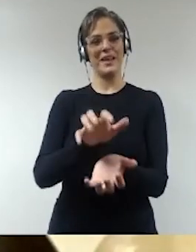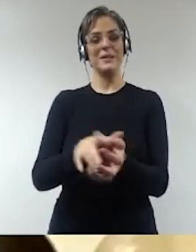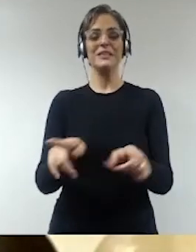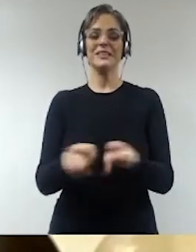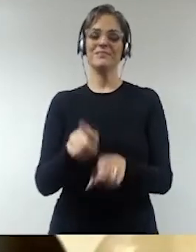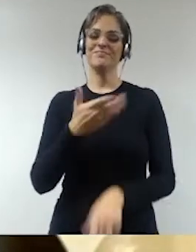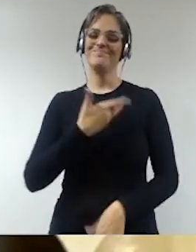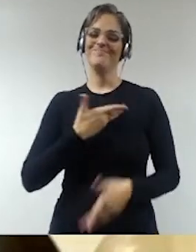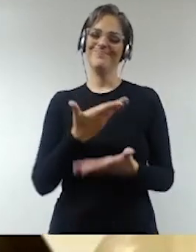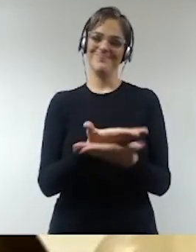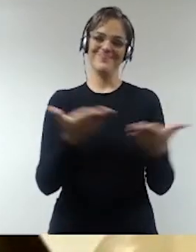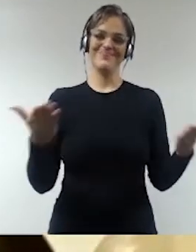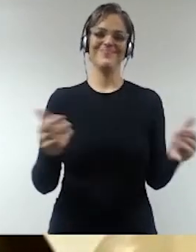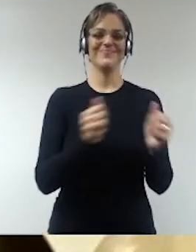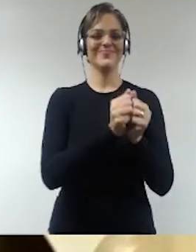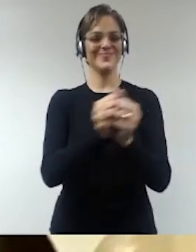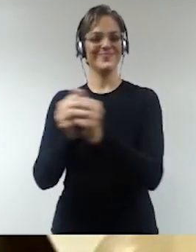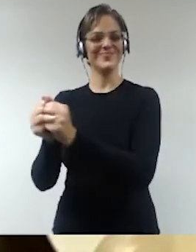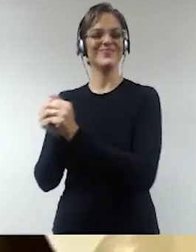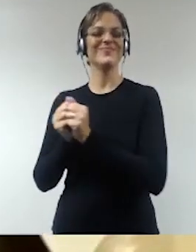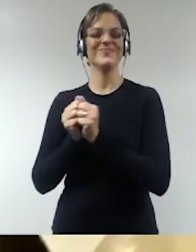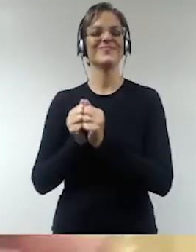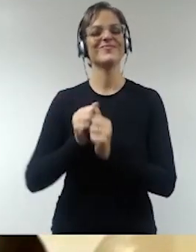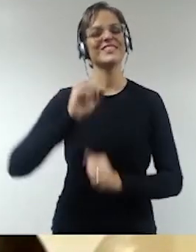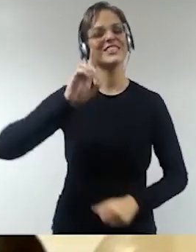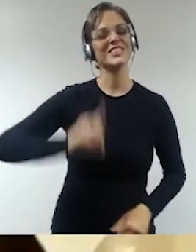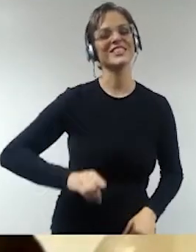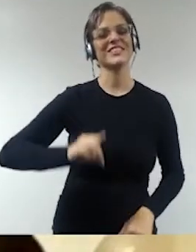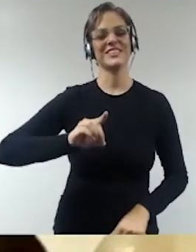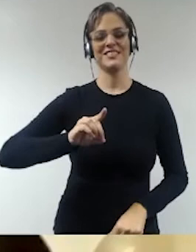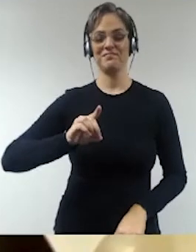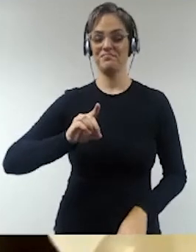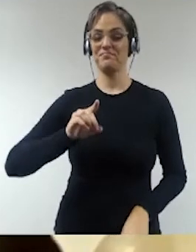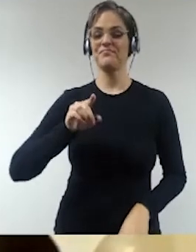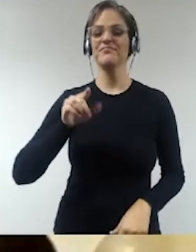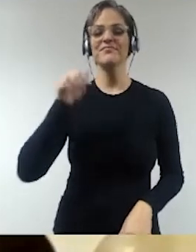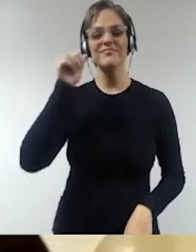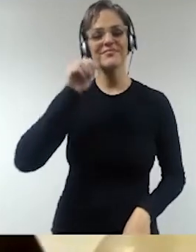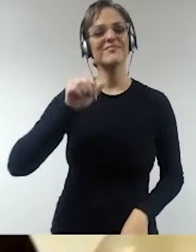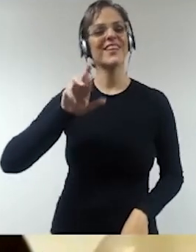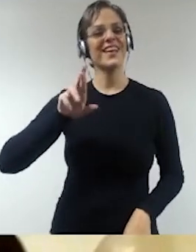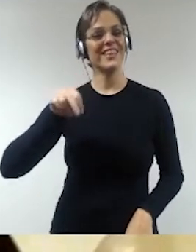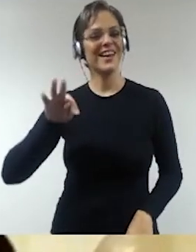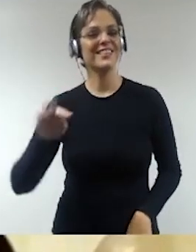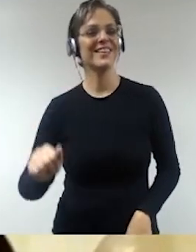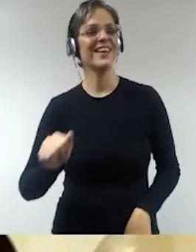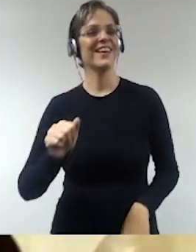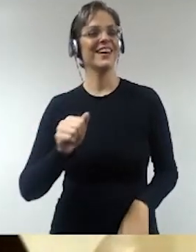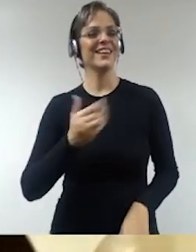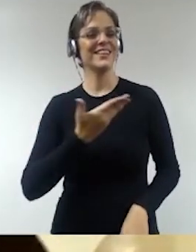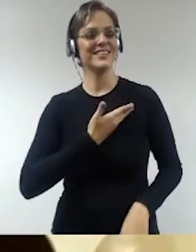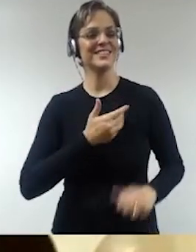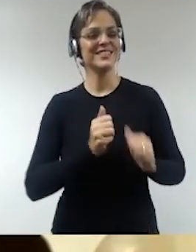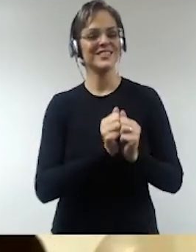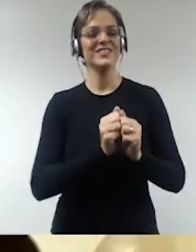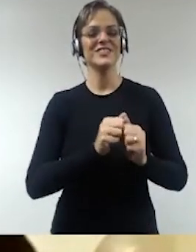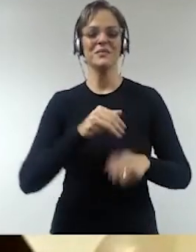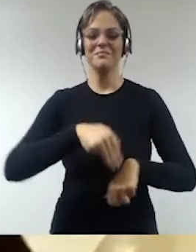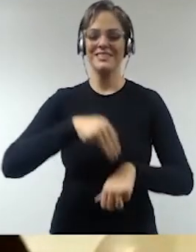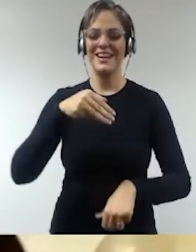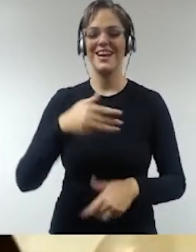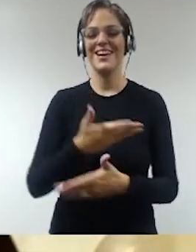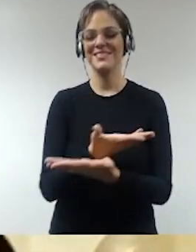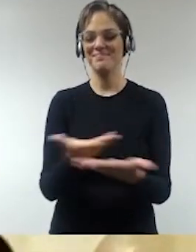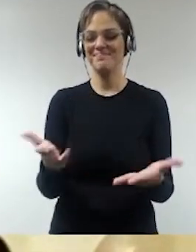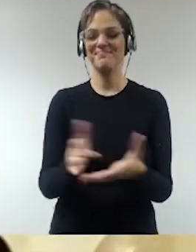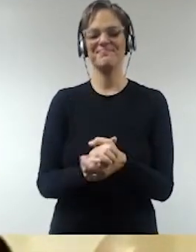meus colegas, meu diretor, doutor André Lemos Jorge, doutora Renata, meus colegas de programa de mestrado da Uninove. E é sempre uma